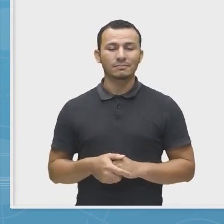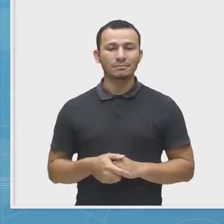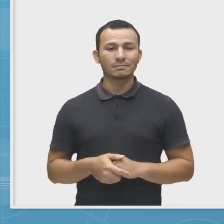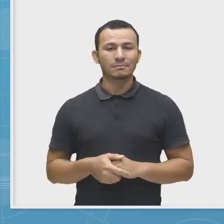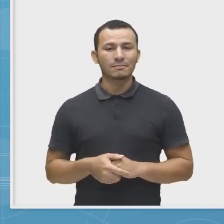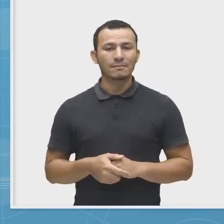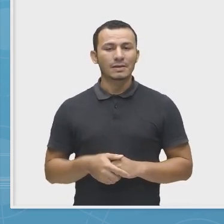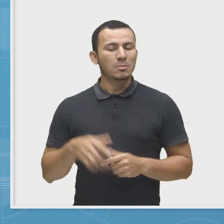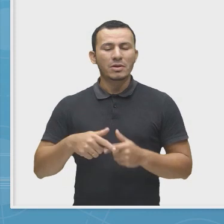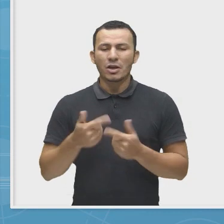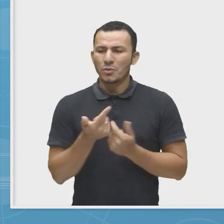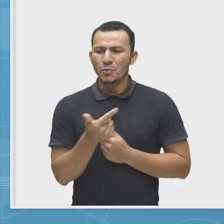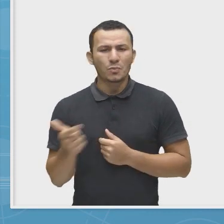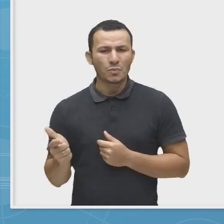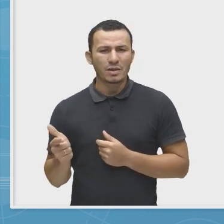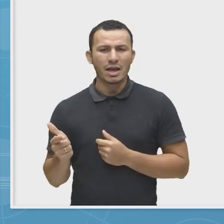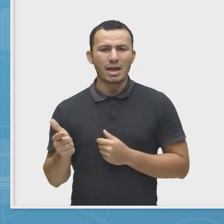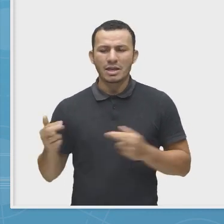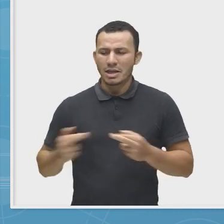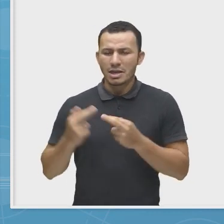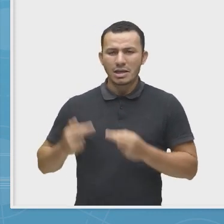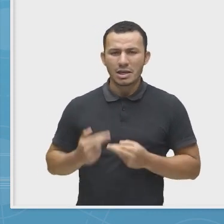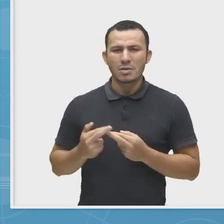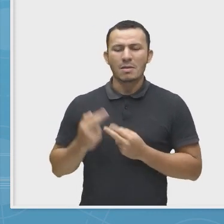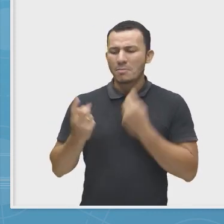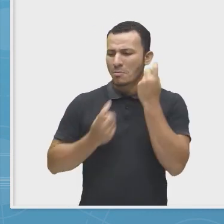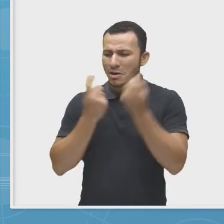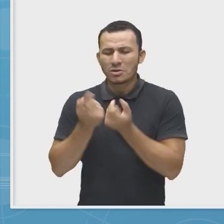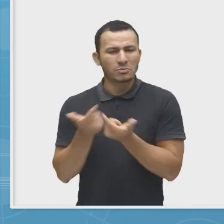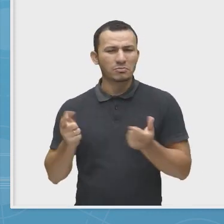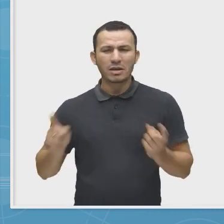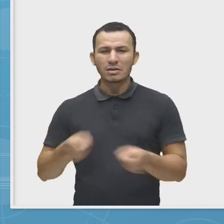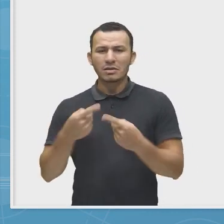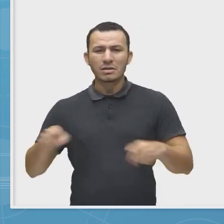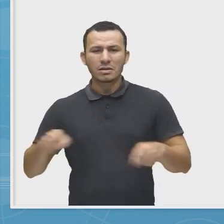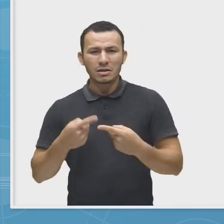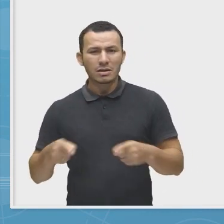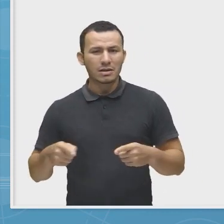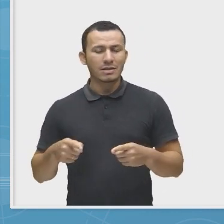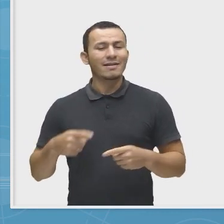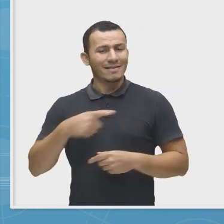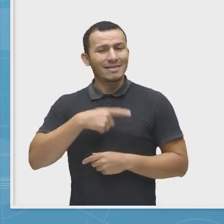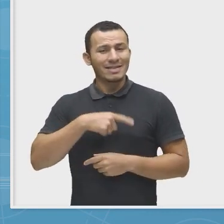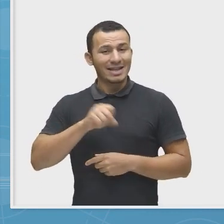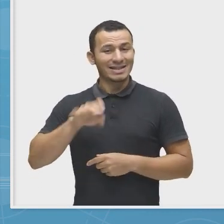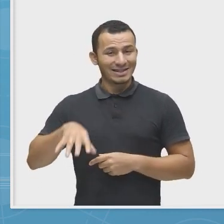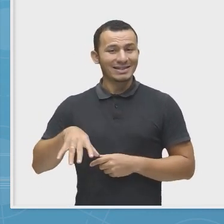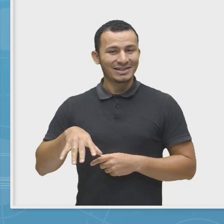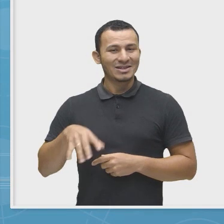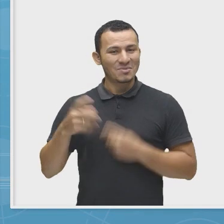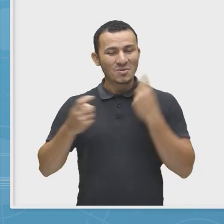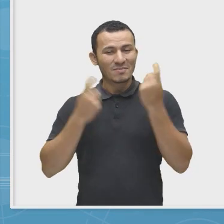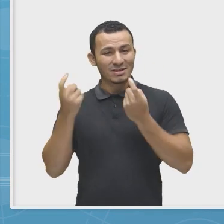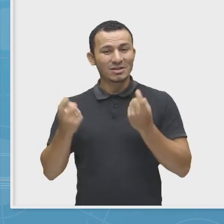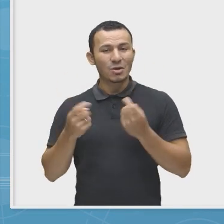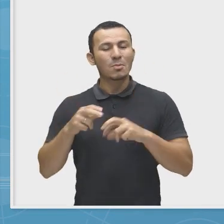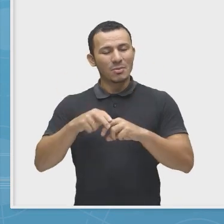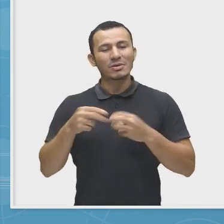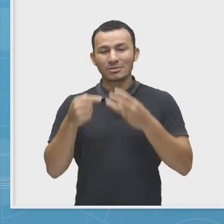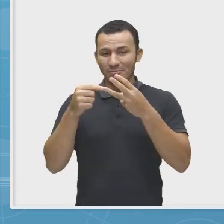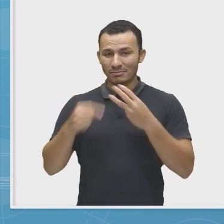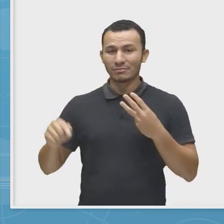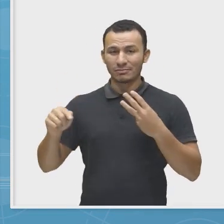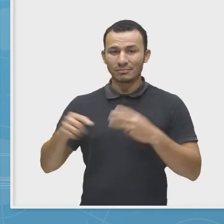não existe, né? É claro que existe sim a preocupação com o ritmo, com a métrica e com as rimas do poema. Então